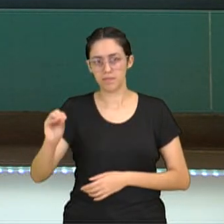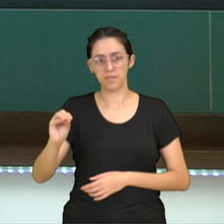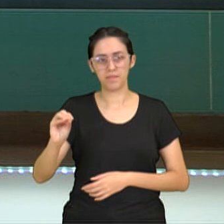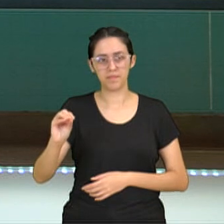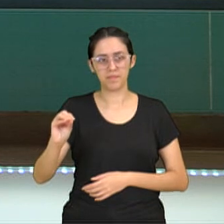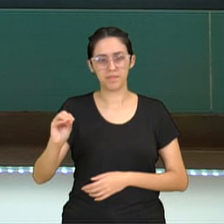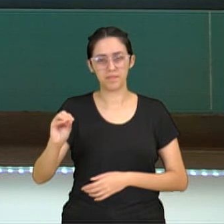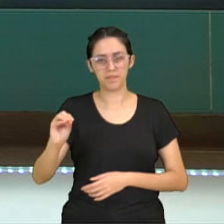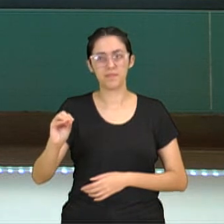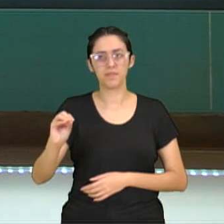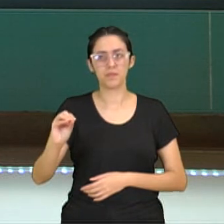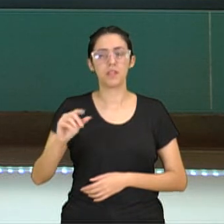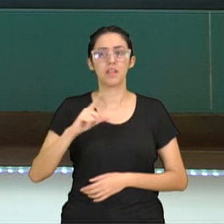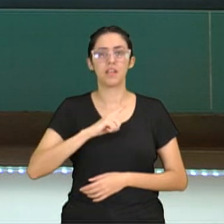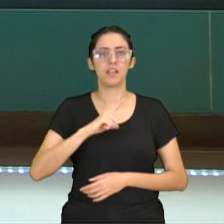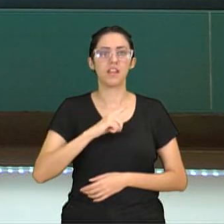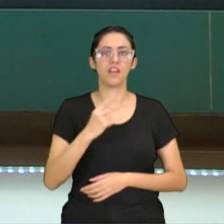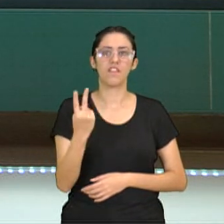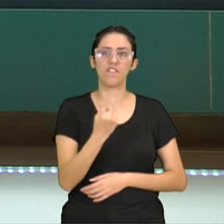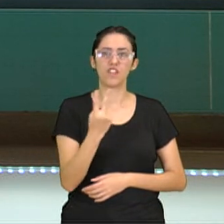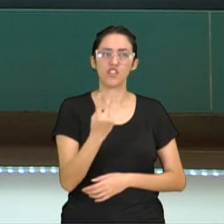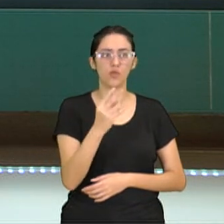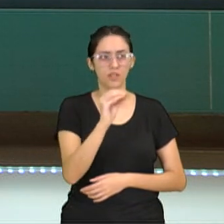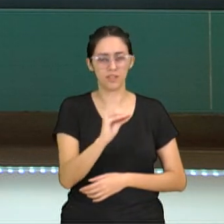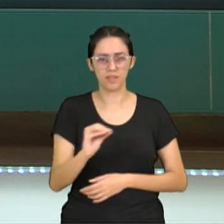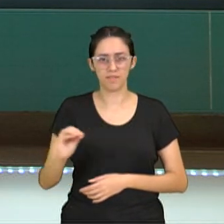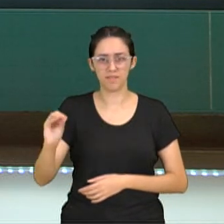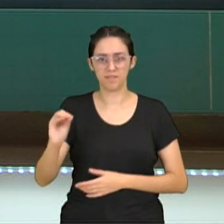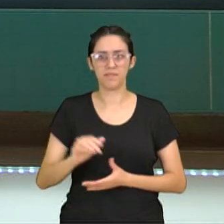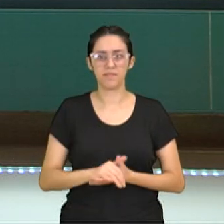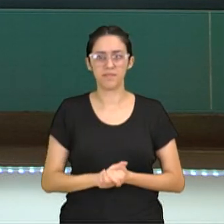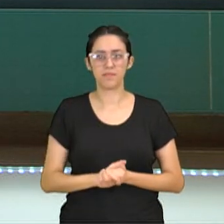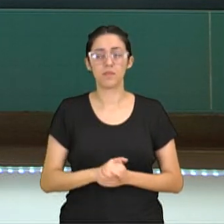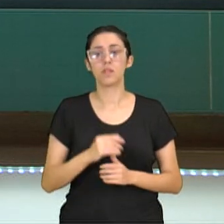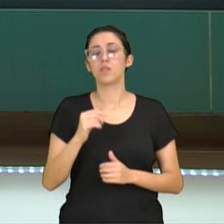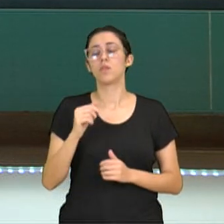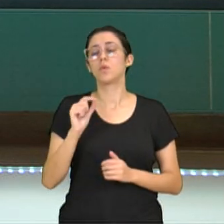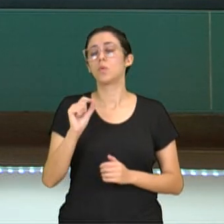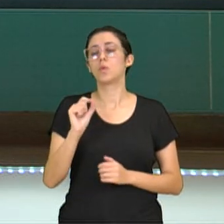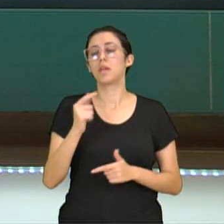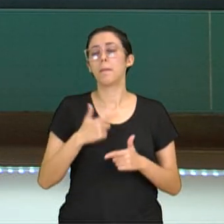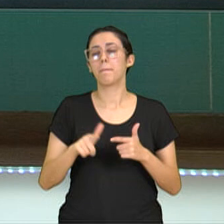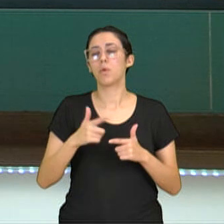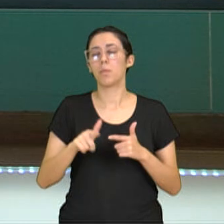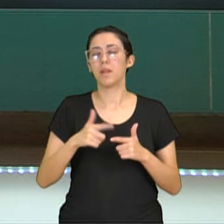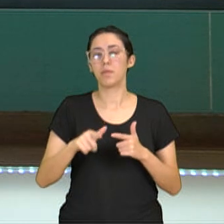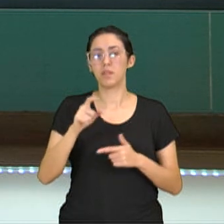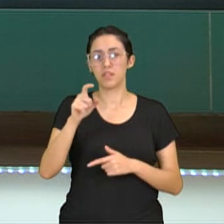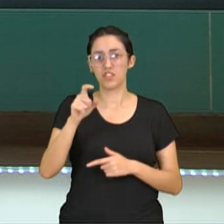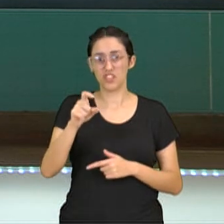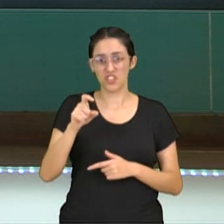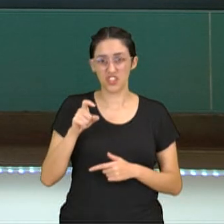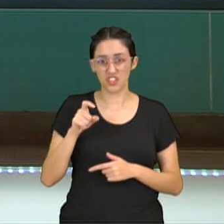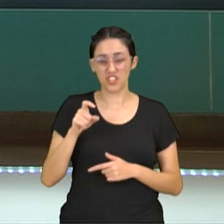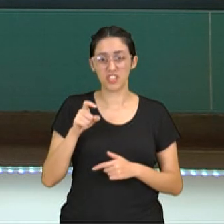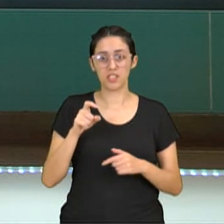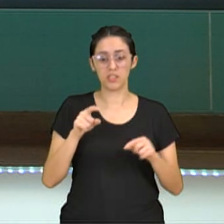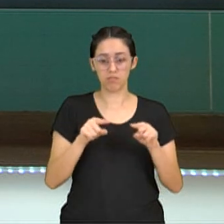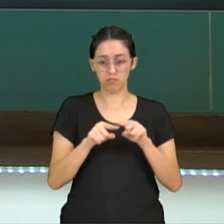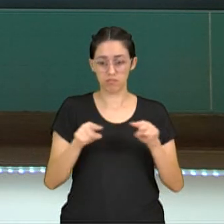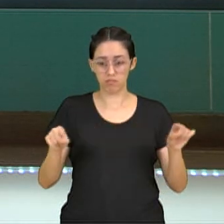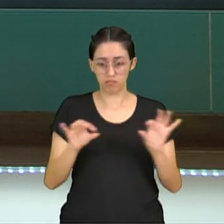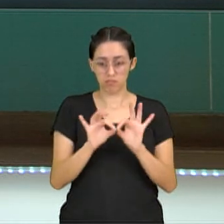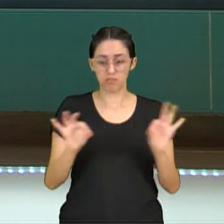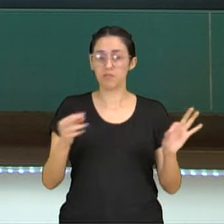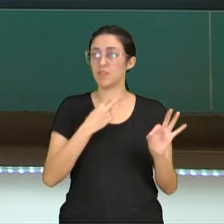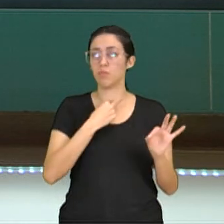aqui passo o 22, fica menos 22. O único problema é que x é uma medida de um terreno, então não pode ser negativa, tá bom? Então a